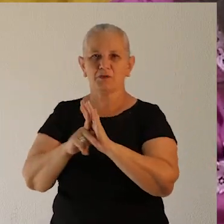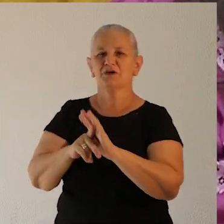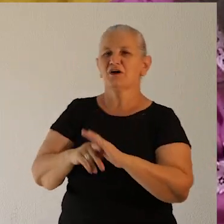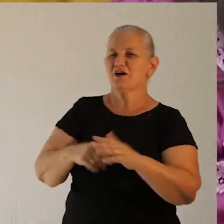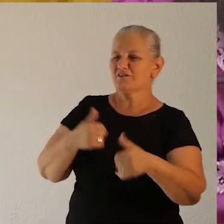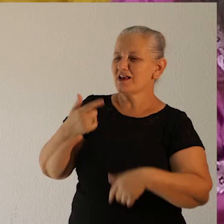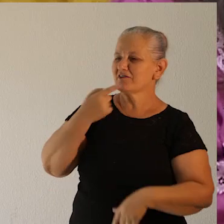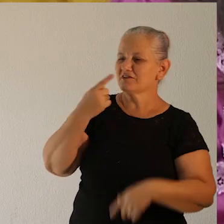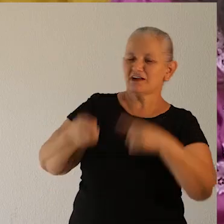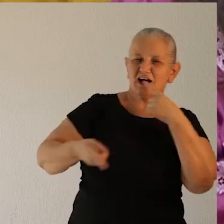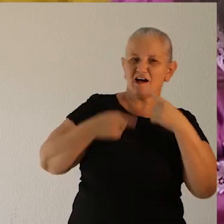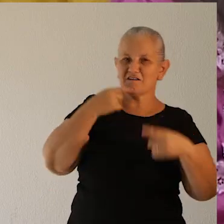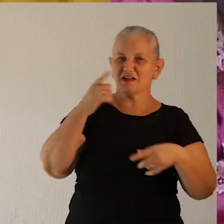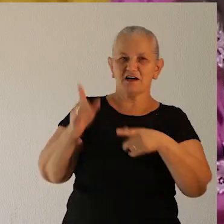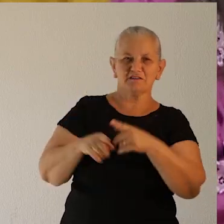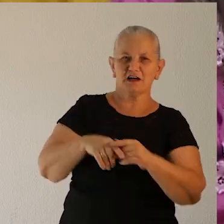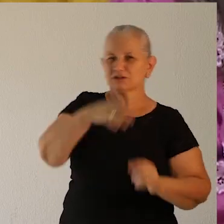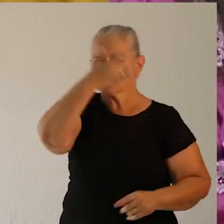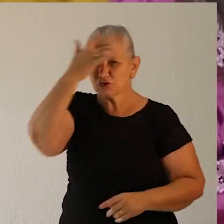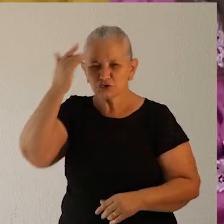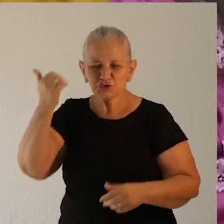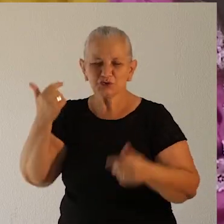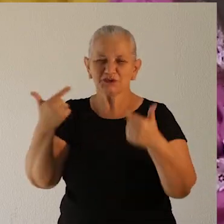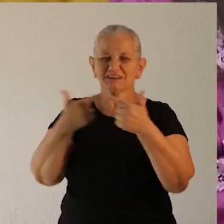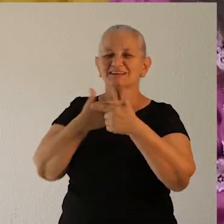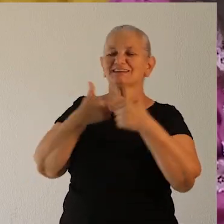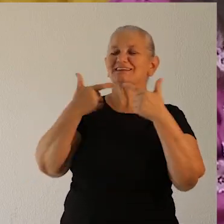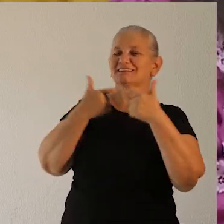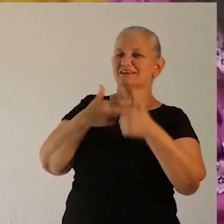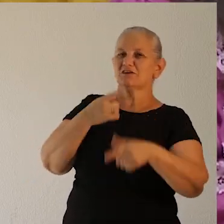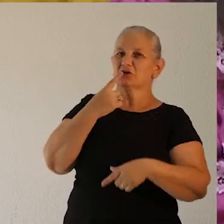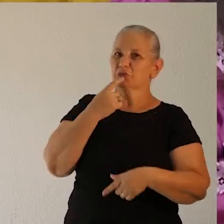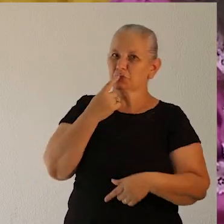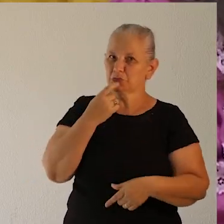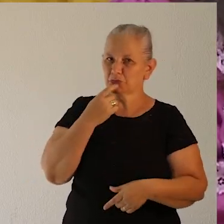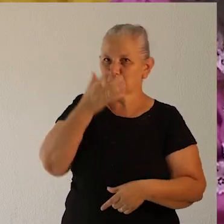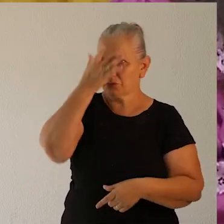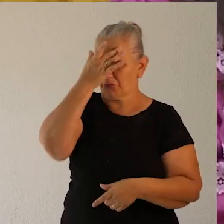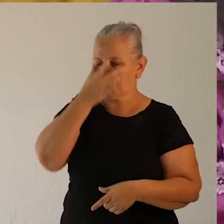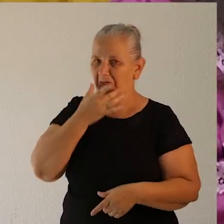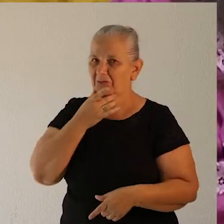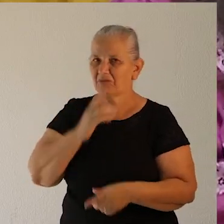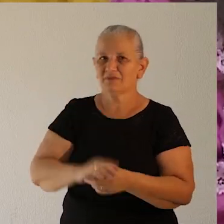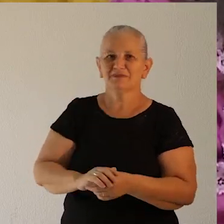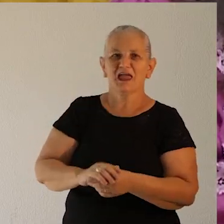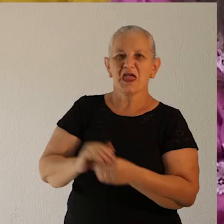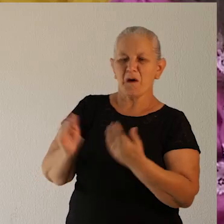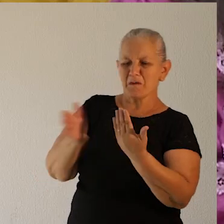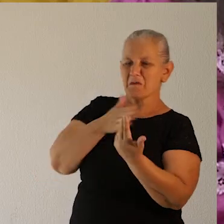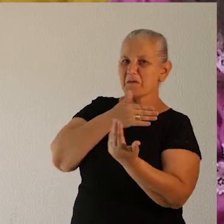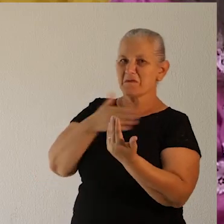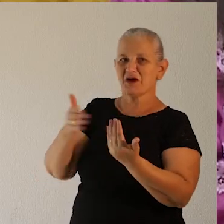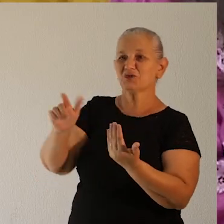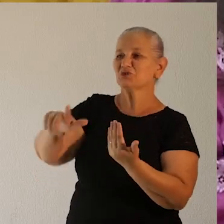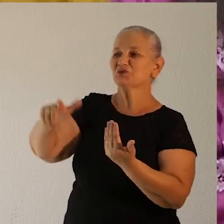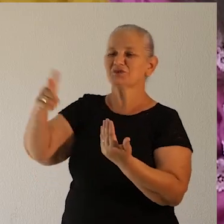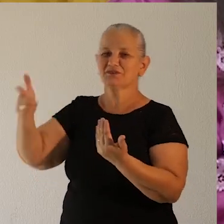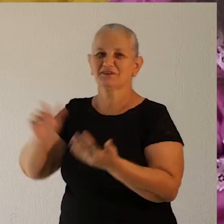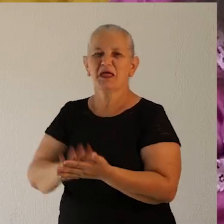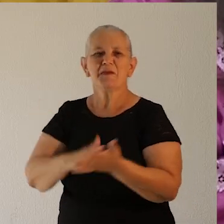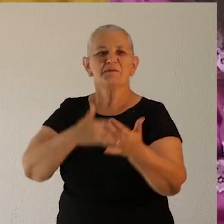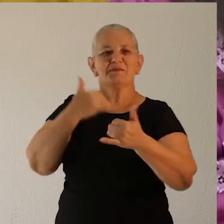piada, alguém ficava vermelho. Quando brigavam, um dava uns petelecos nos outros. Ai,